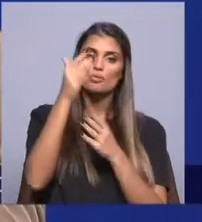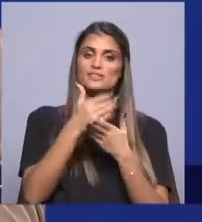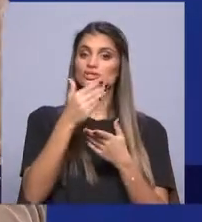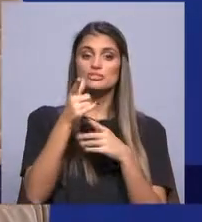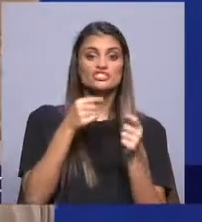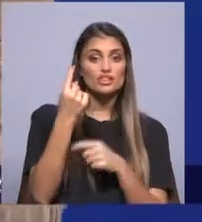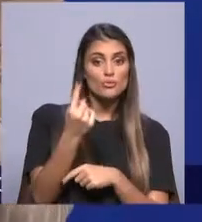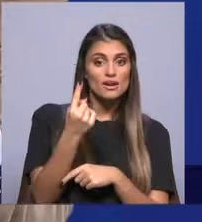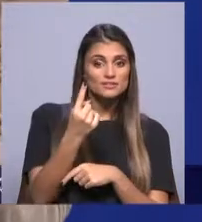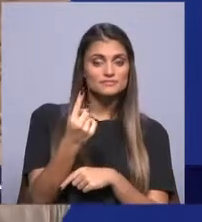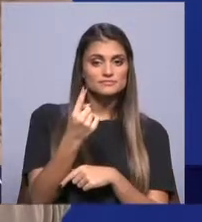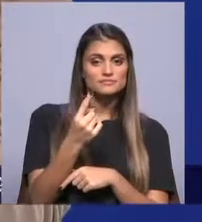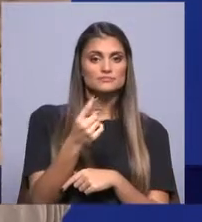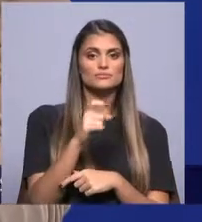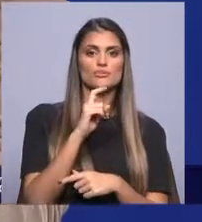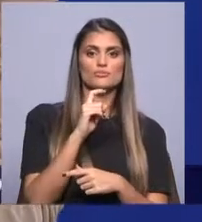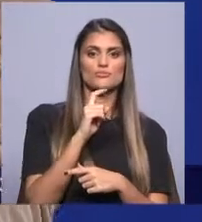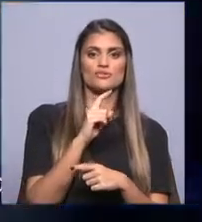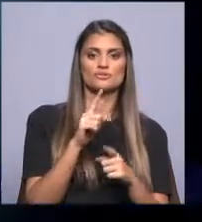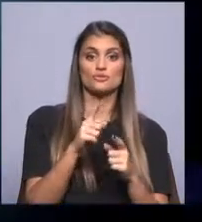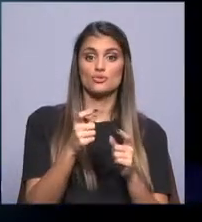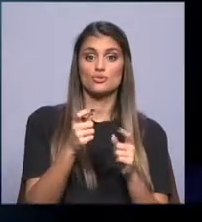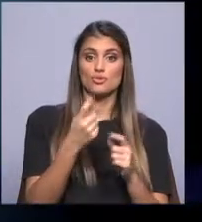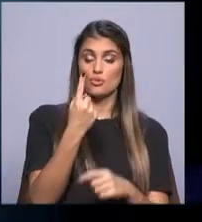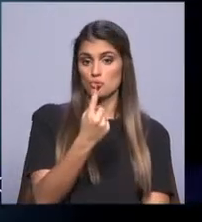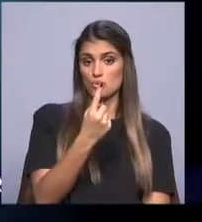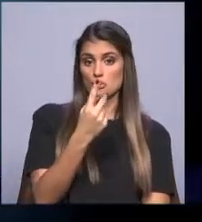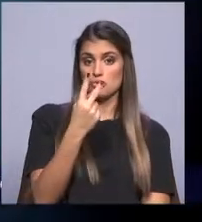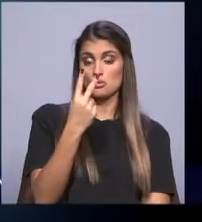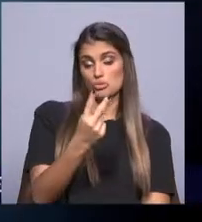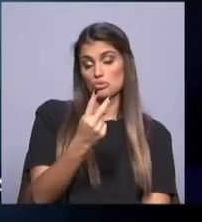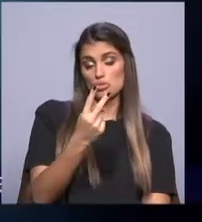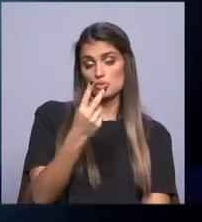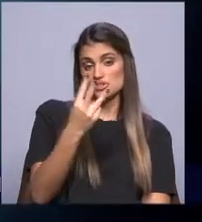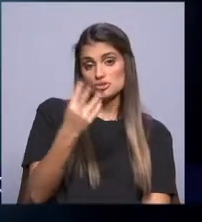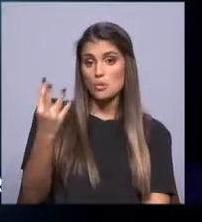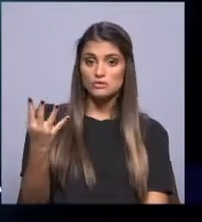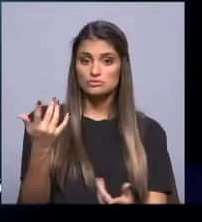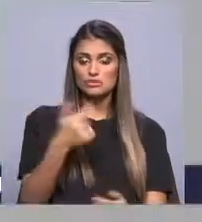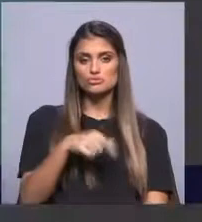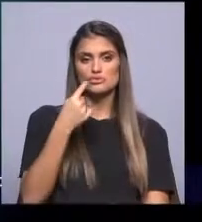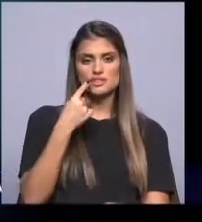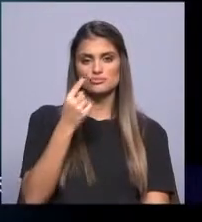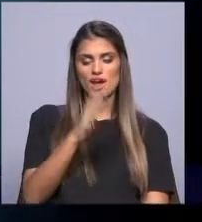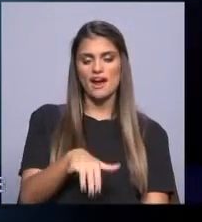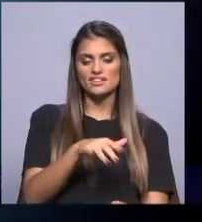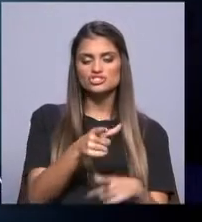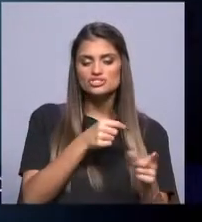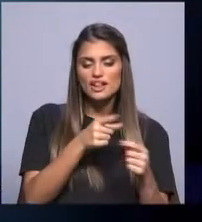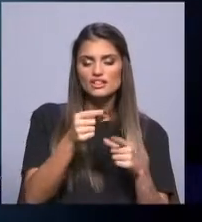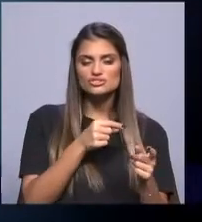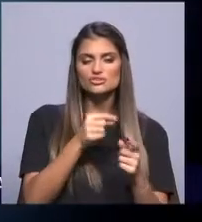estrela. Provavelmente tem um companheiro à sua volta, ou 3, ou 4. E, portanto, nós conhecemos casais de estrelas, olha, com